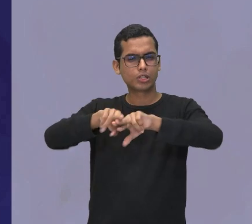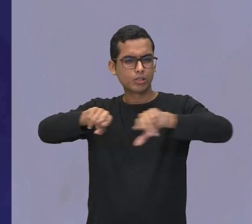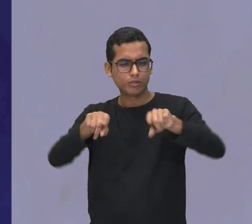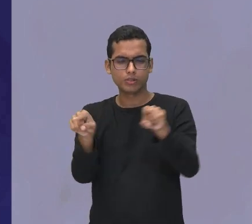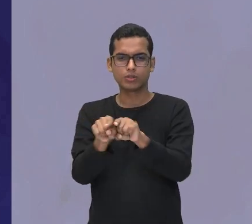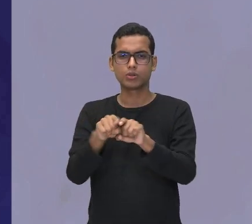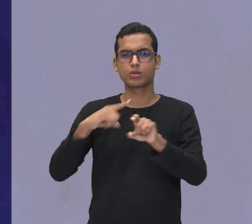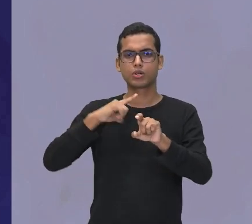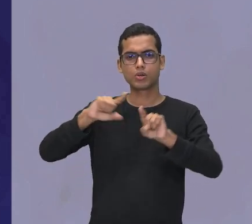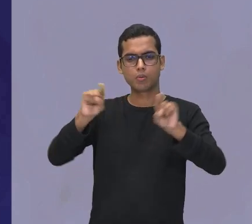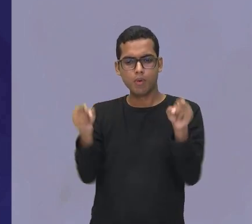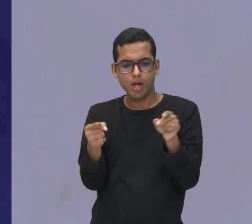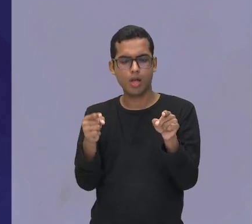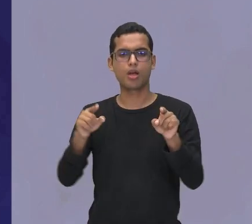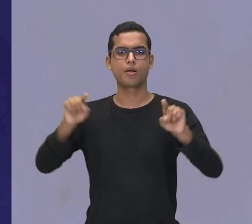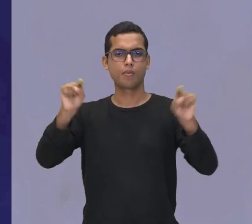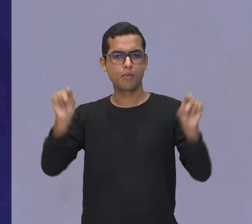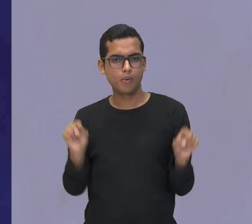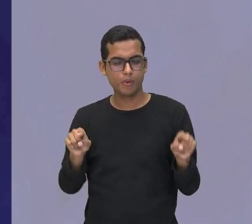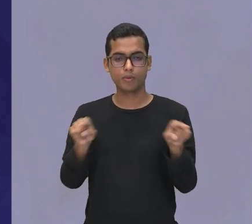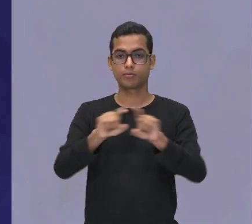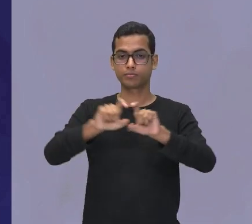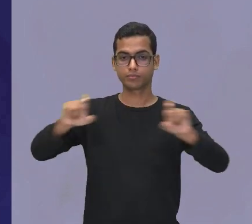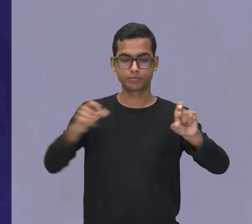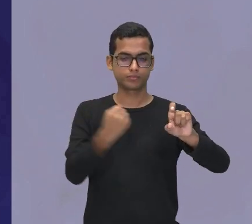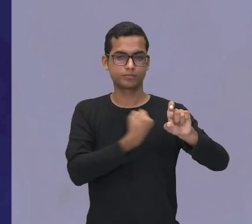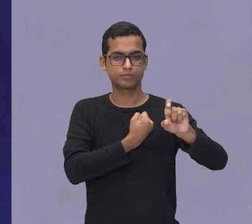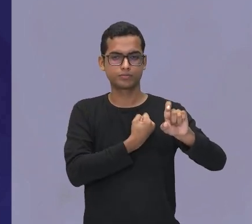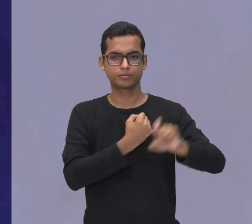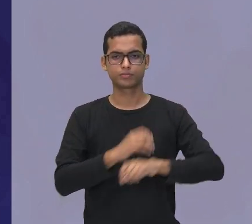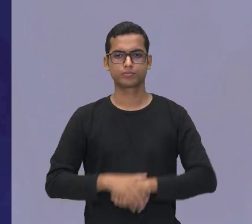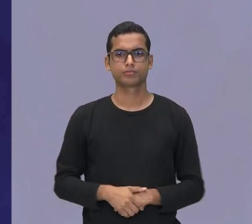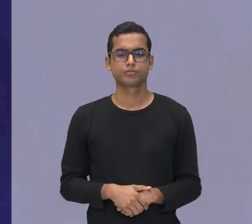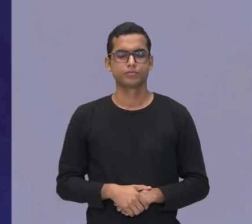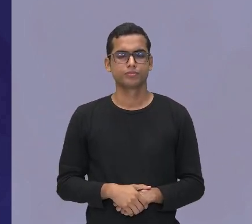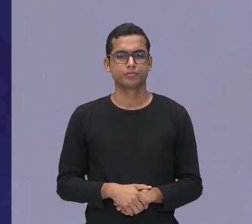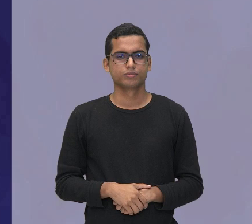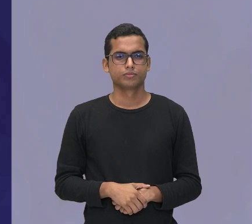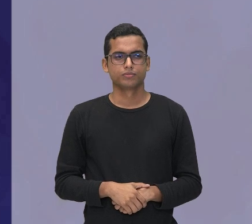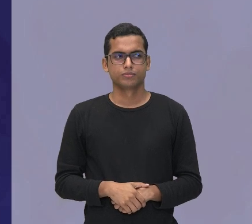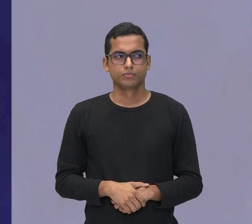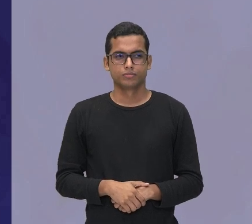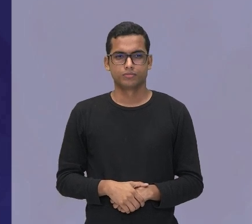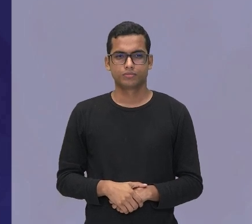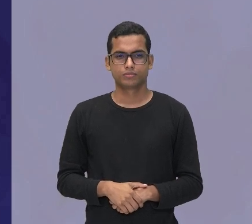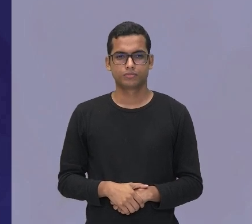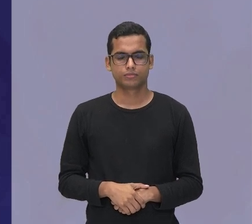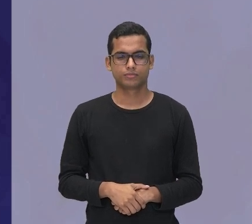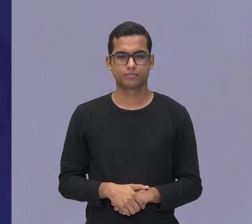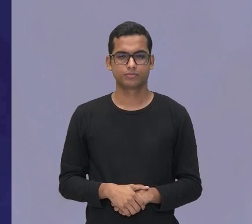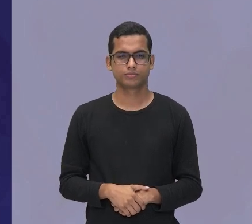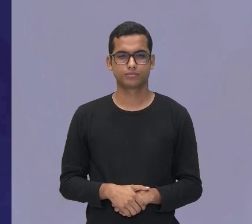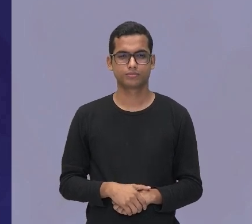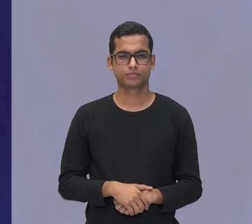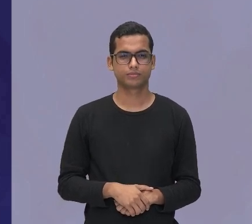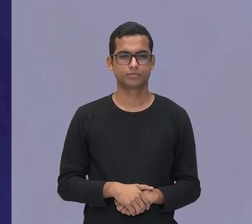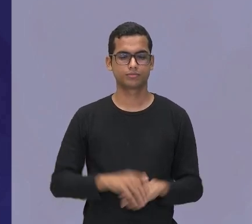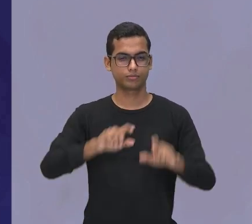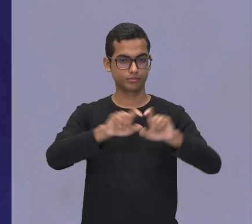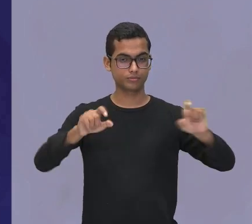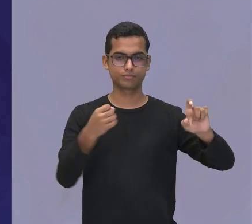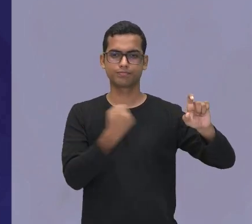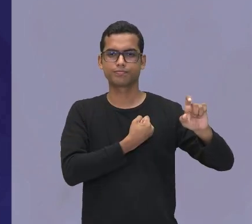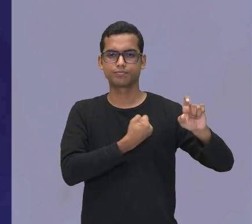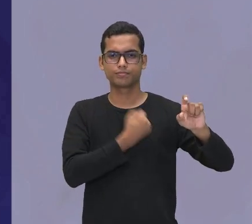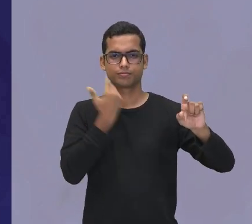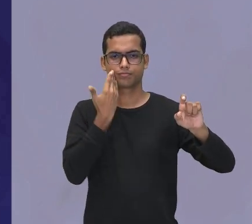mágica é nossa expressão numérica. Olha só, uma expressão numérica nada mais é do